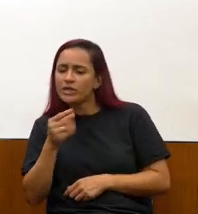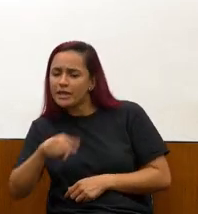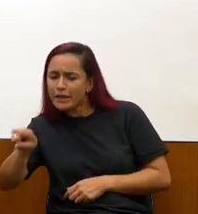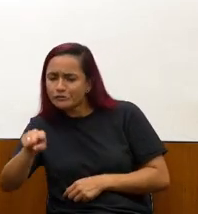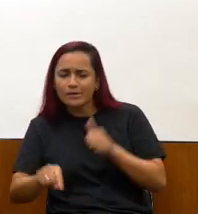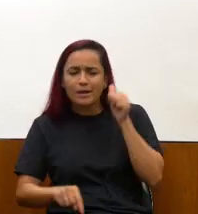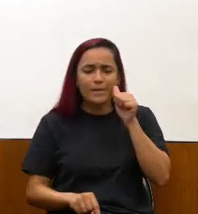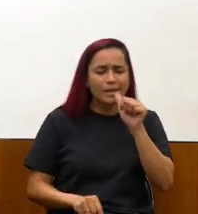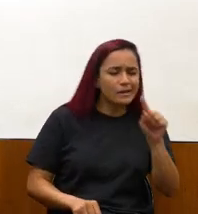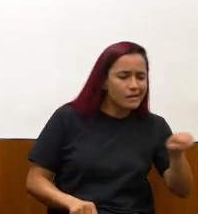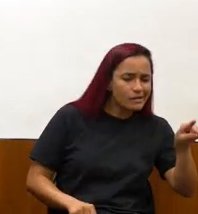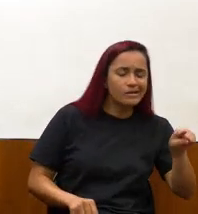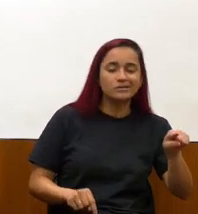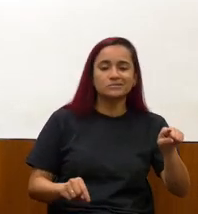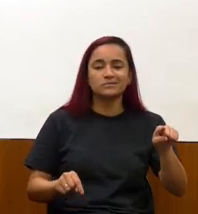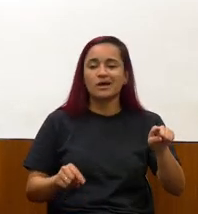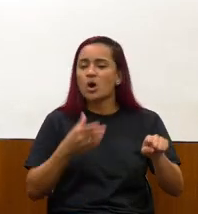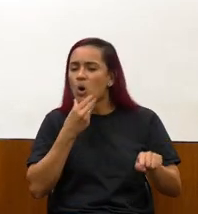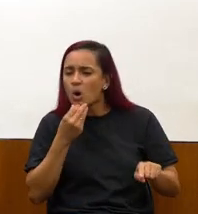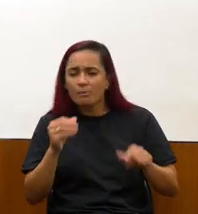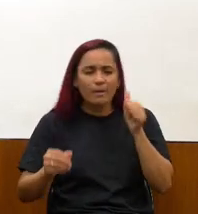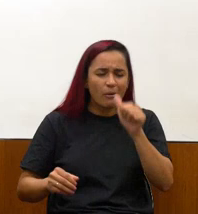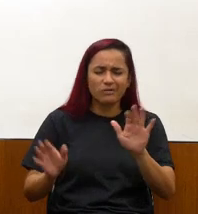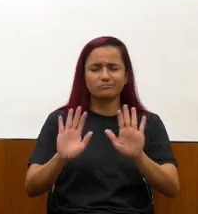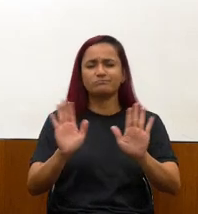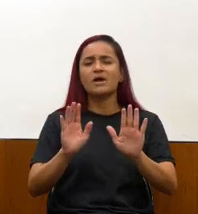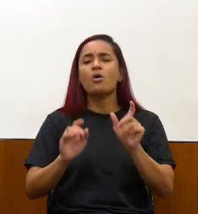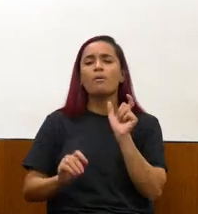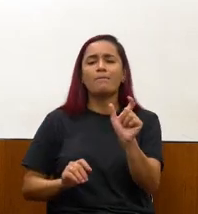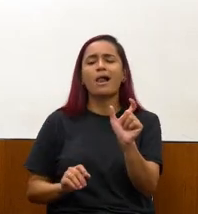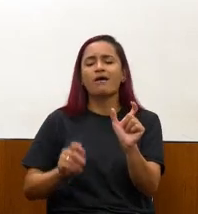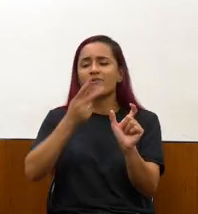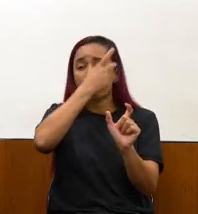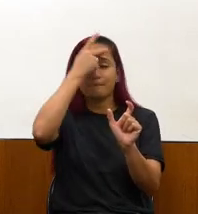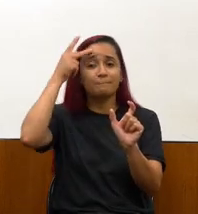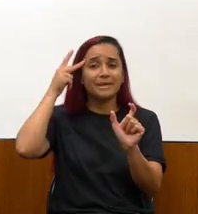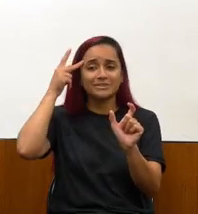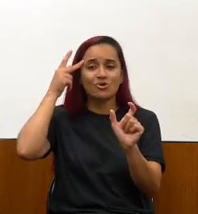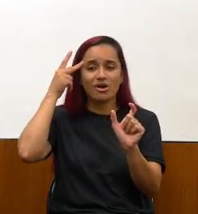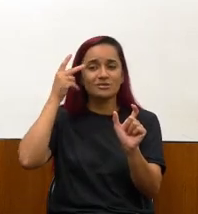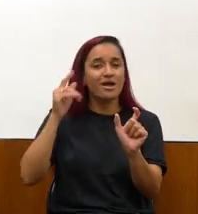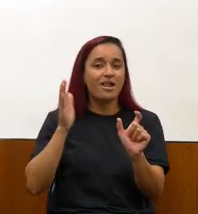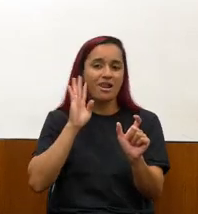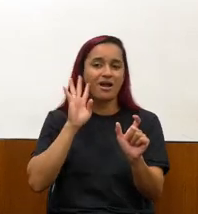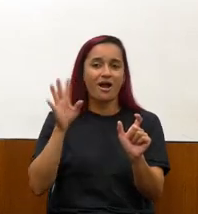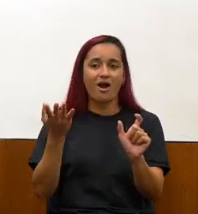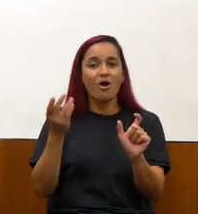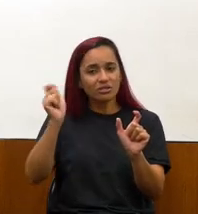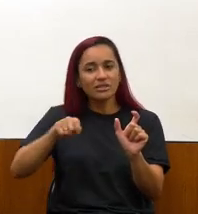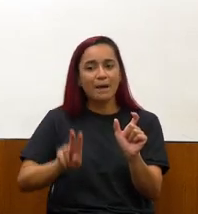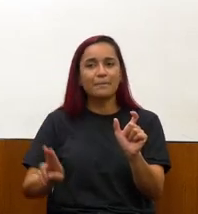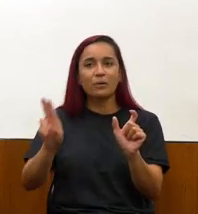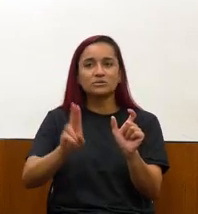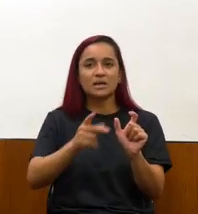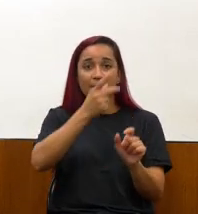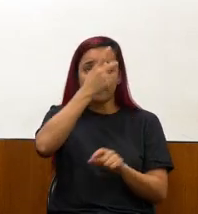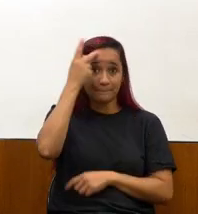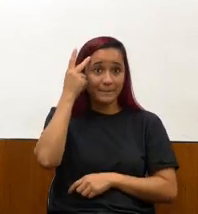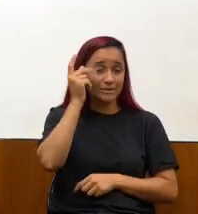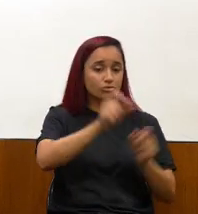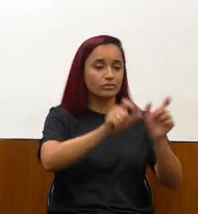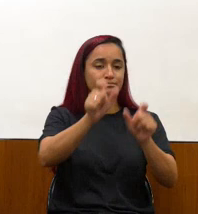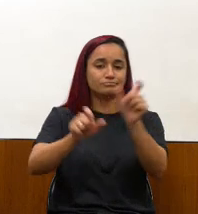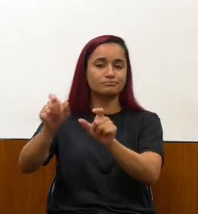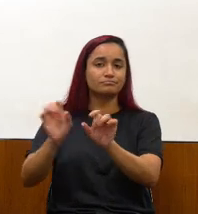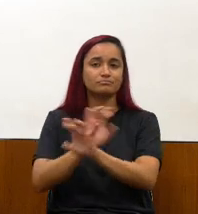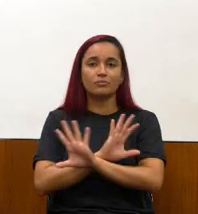as pessoas. A gente tem uma palavra, o português nosso é muito rico e ele é muito legal de ser utilizado. Então, quando a gente se refere